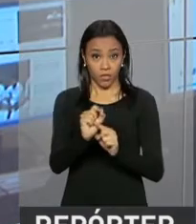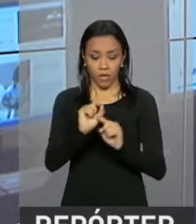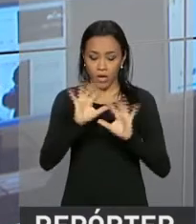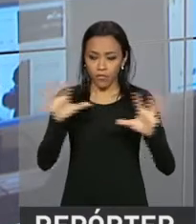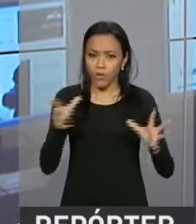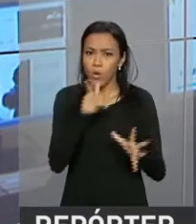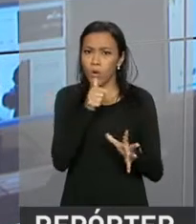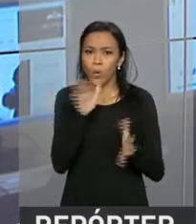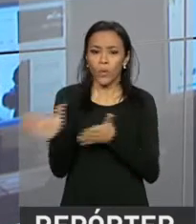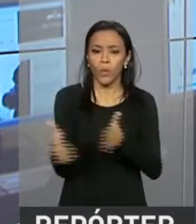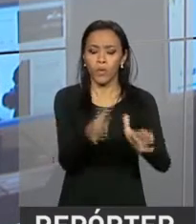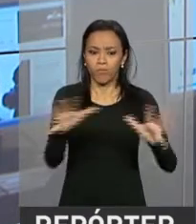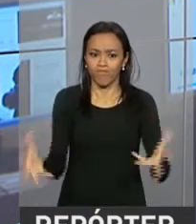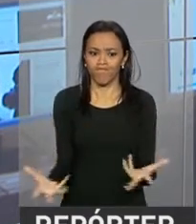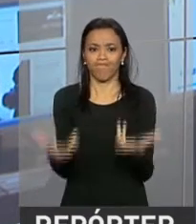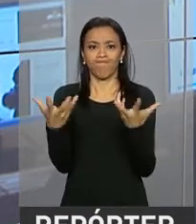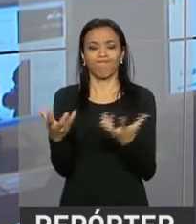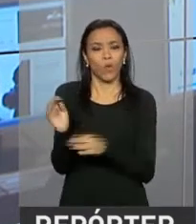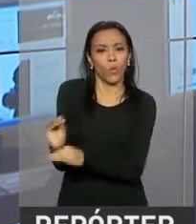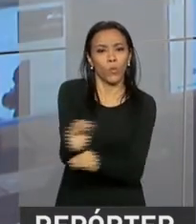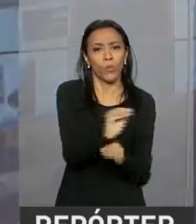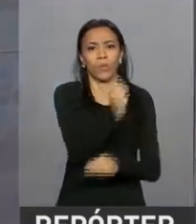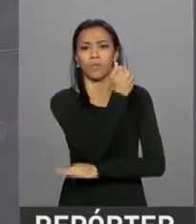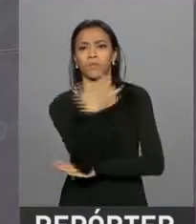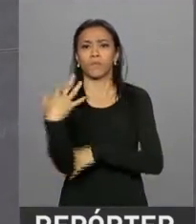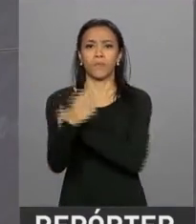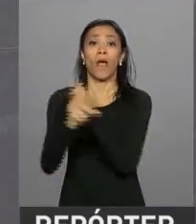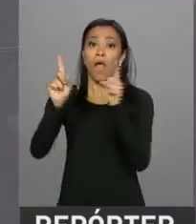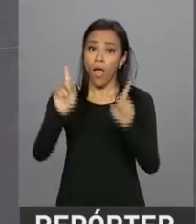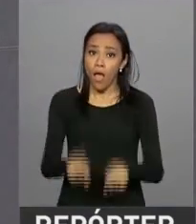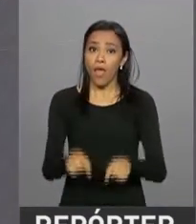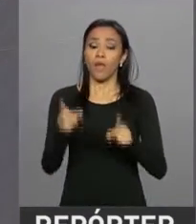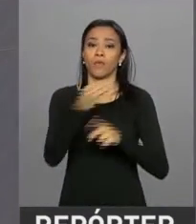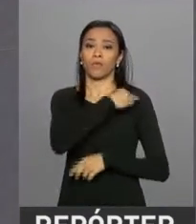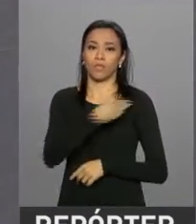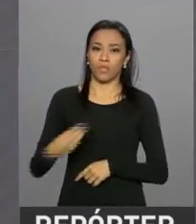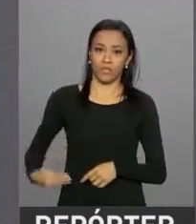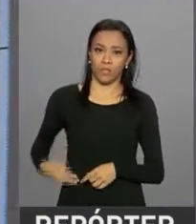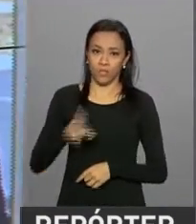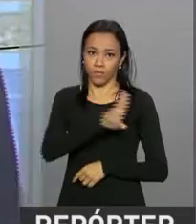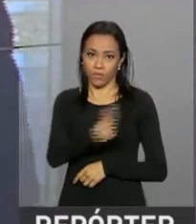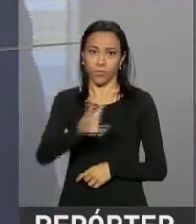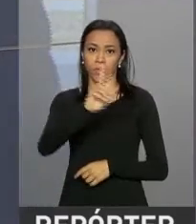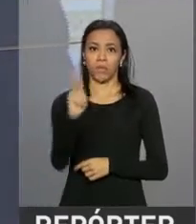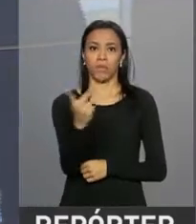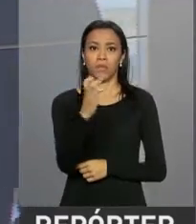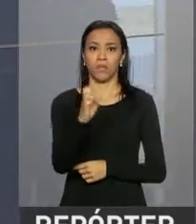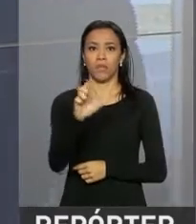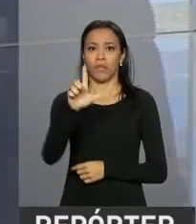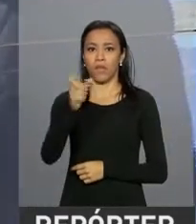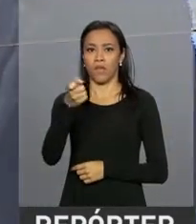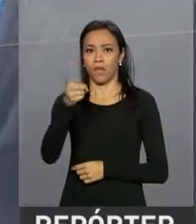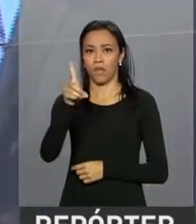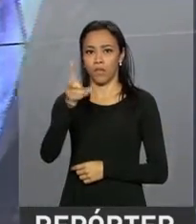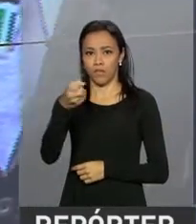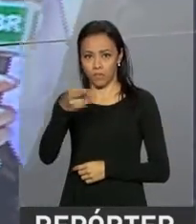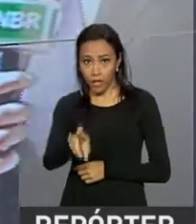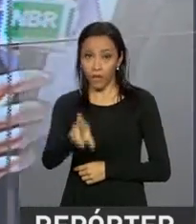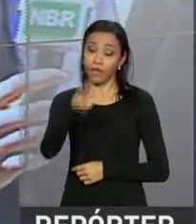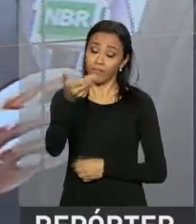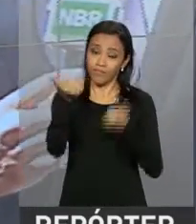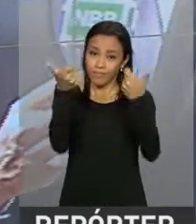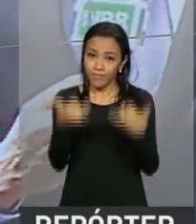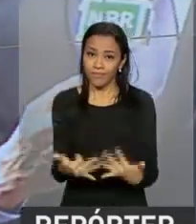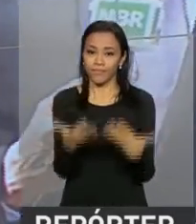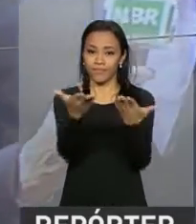vai ser realizada hoje sob o comando do ministro da integração nacional é o de barbalho vamos saber os detalhes com ney pereira o